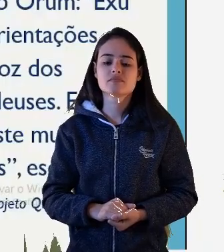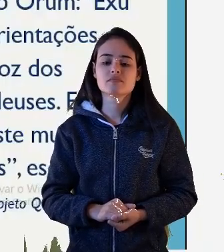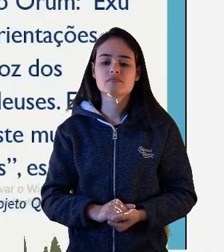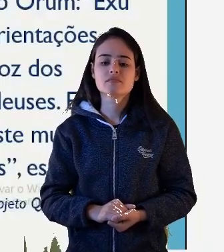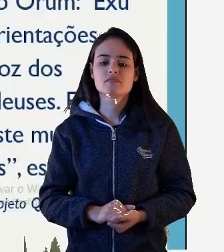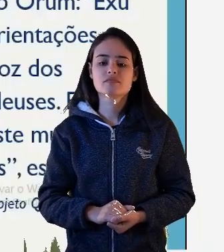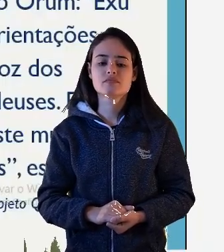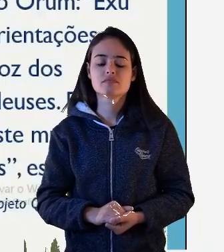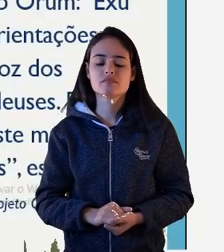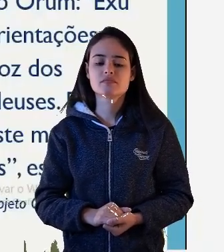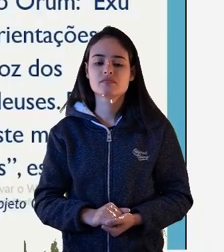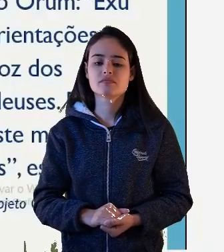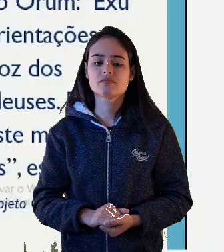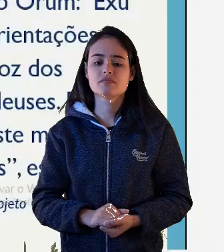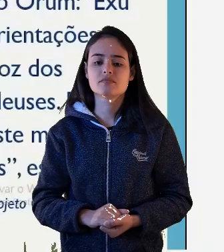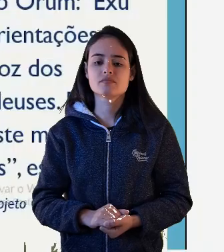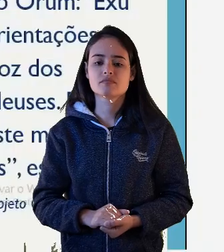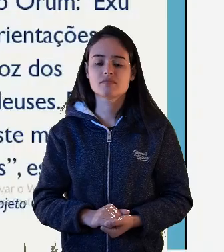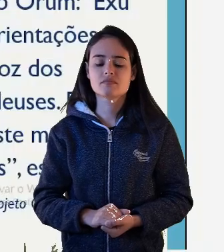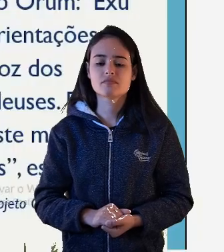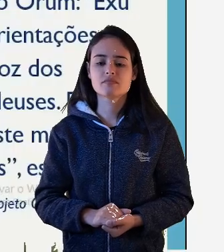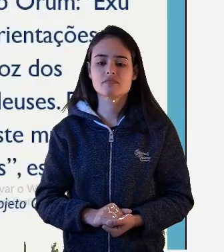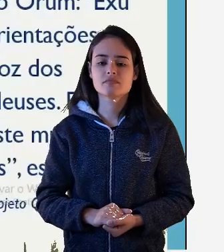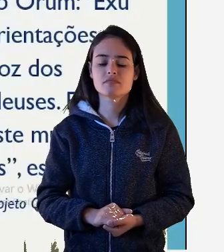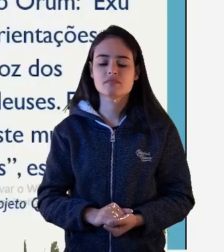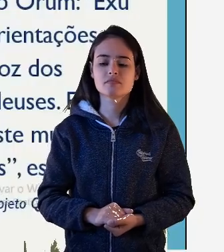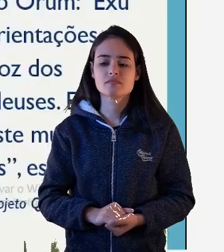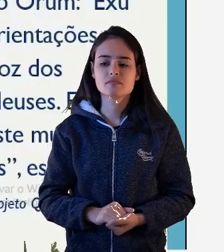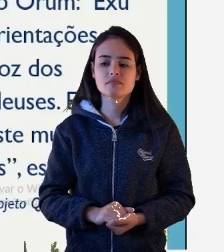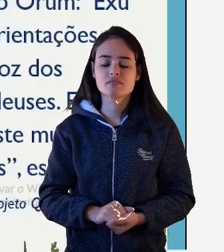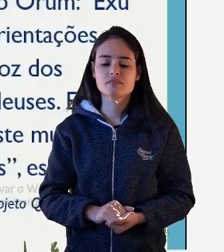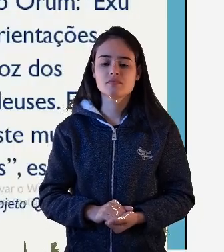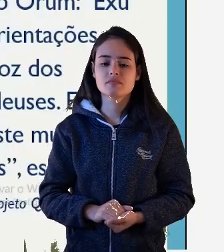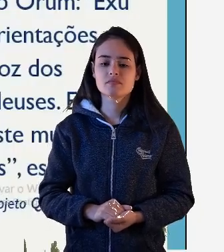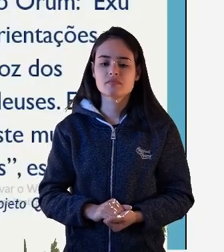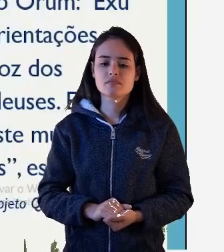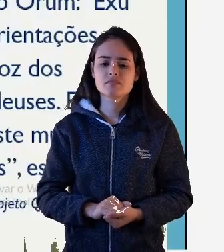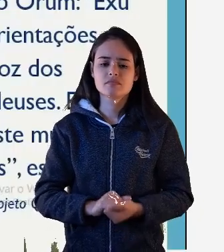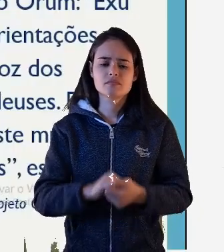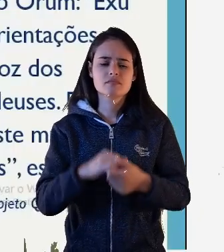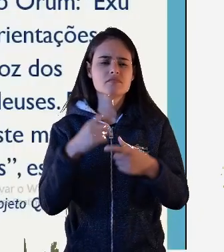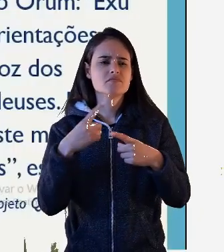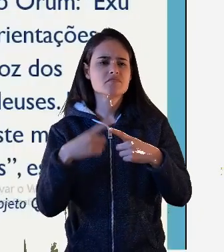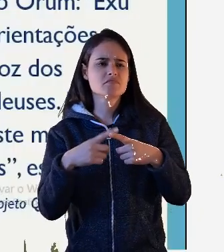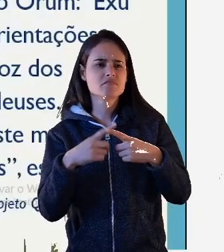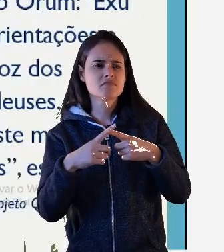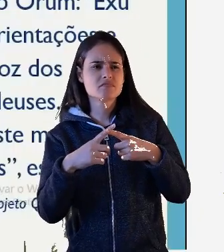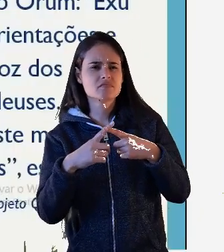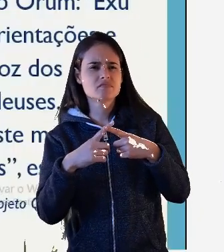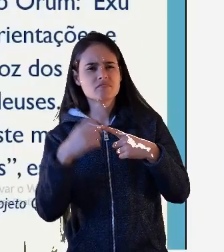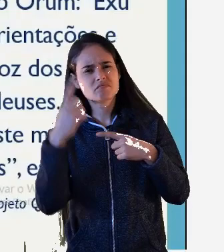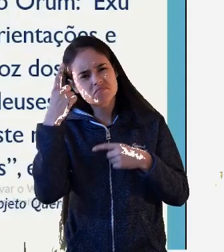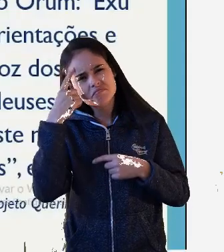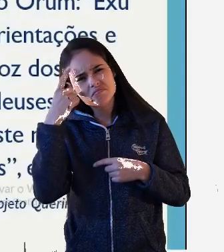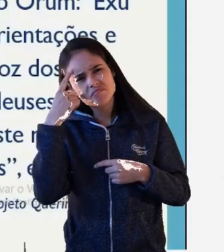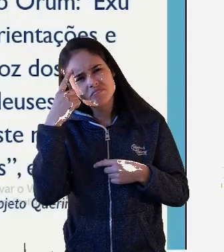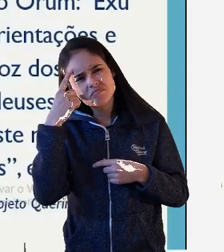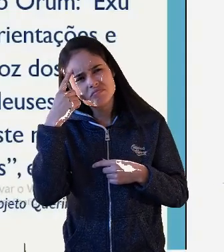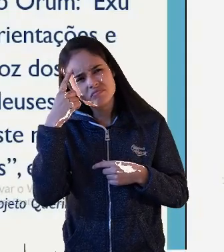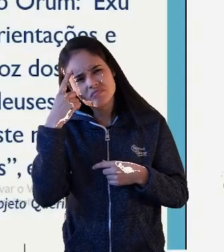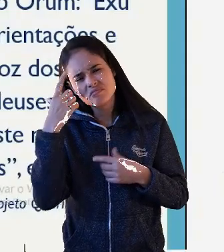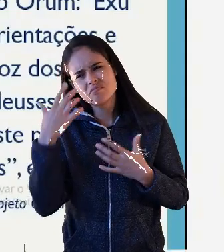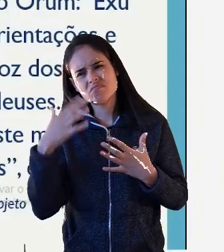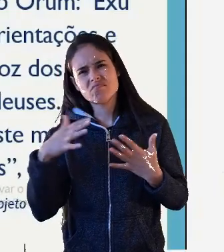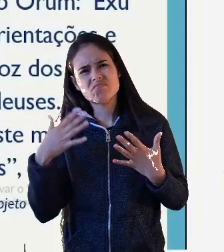a missa não, né? Uma celebração de formatura, por exemplo, né? Um grupo de formandos, e aí chama um pastor, um pai de santo e